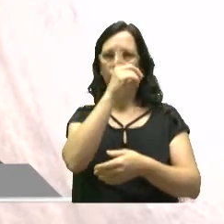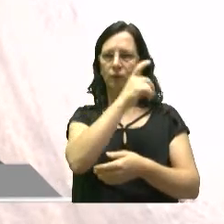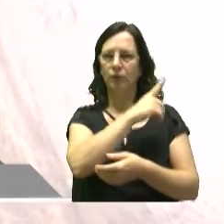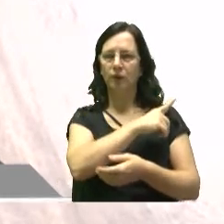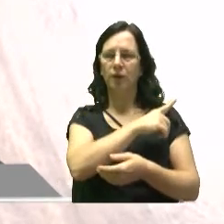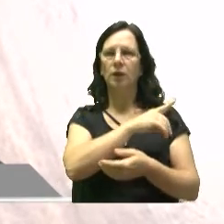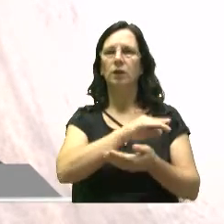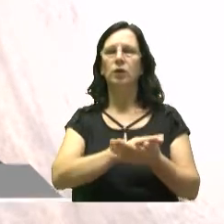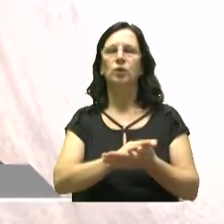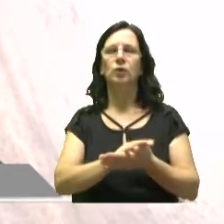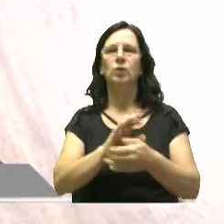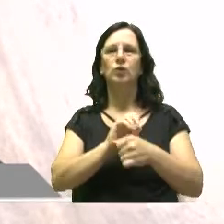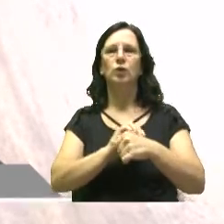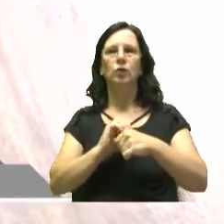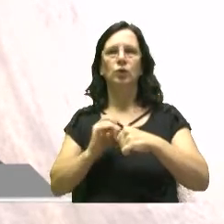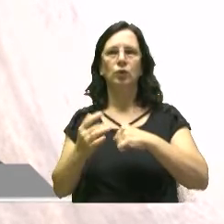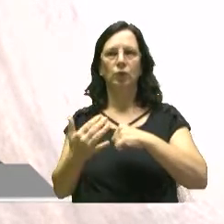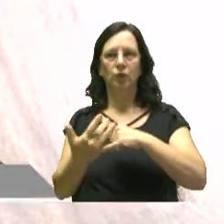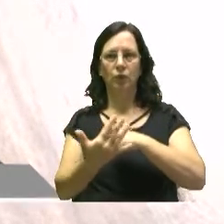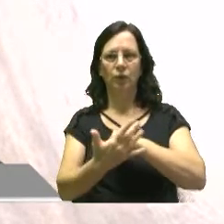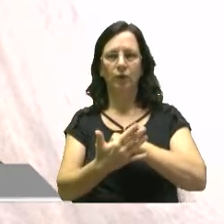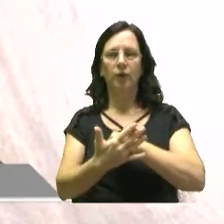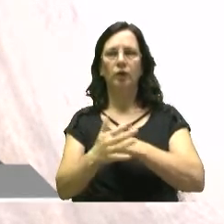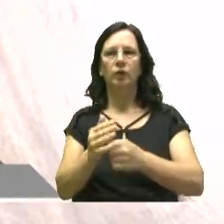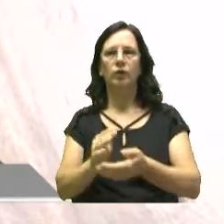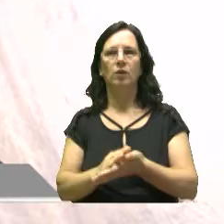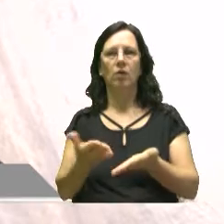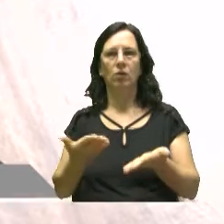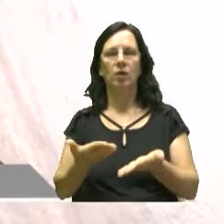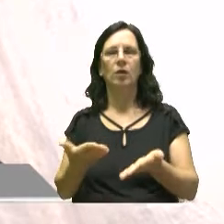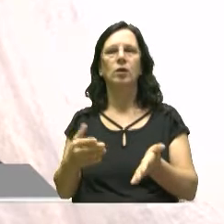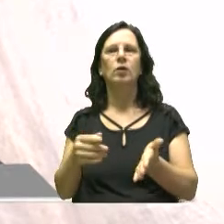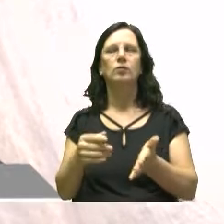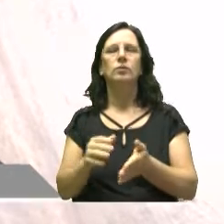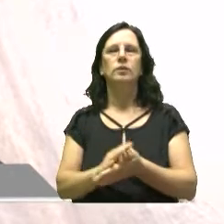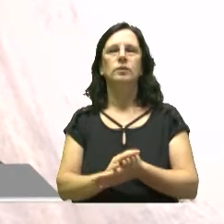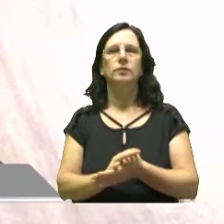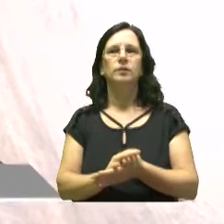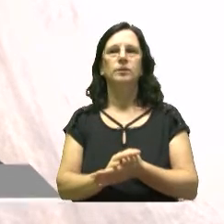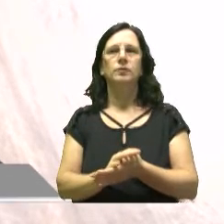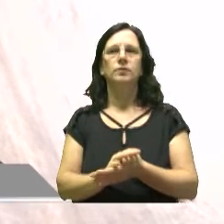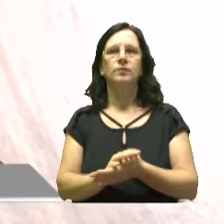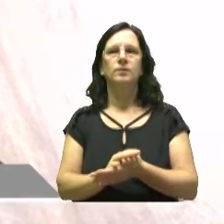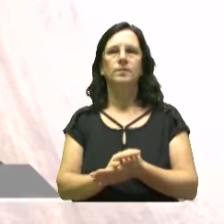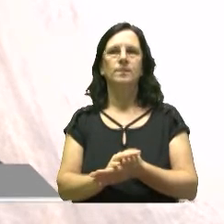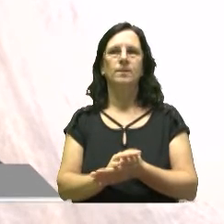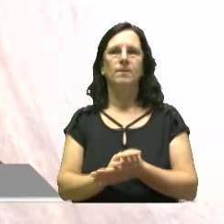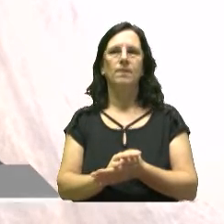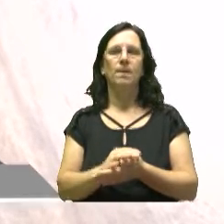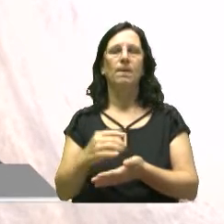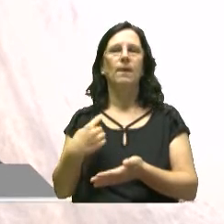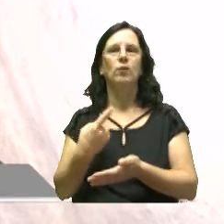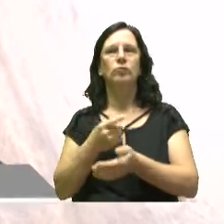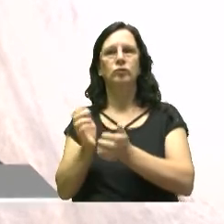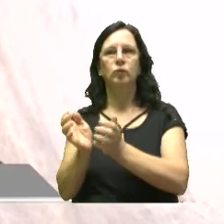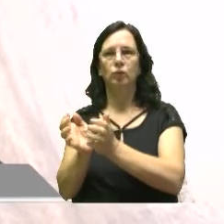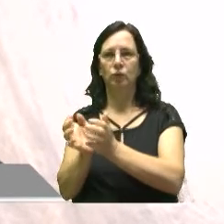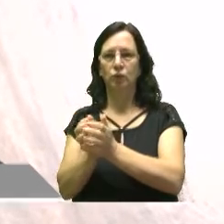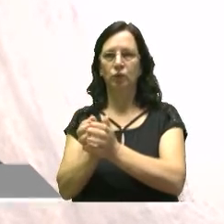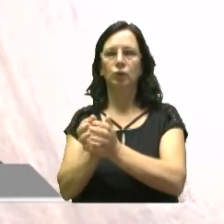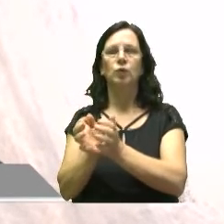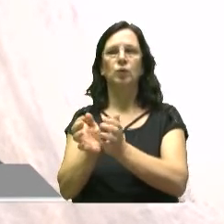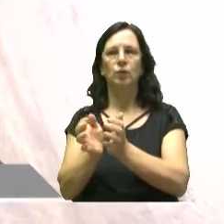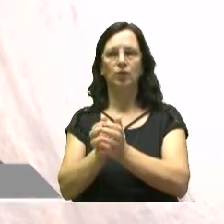difícil que foi o período do convite mas como eu falei na própria audiência é a nossa equipe